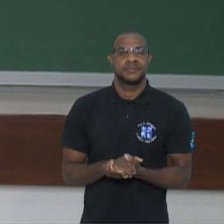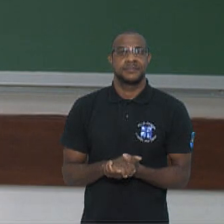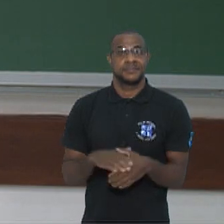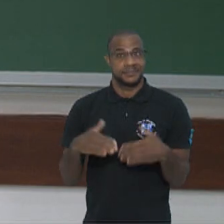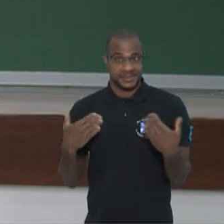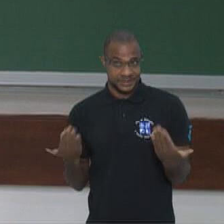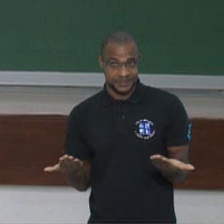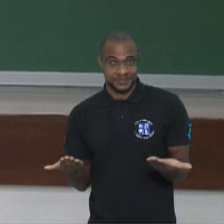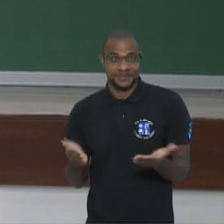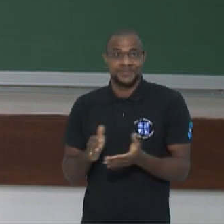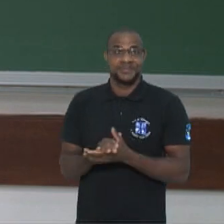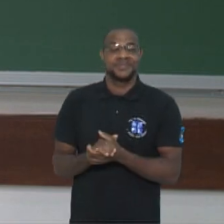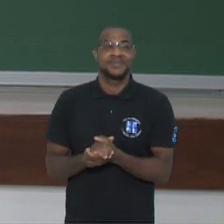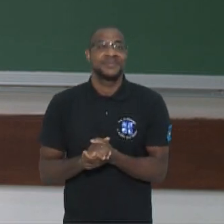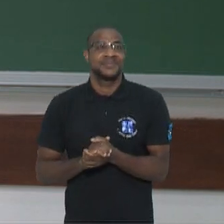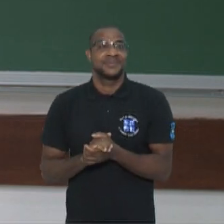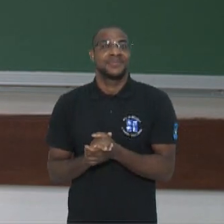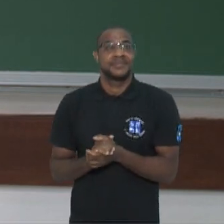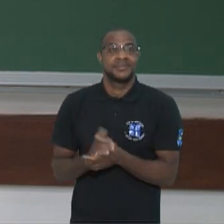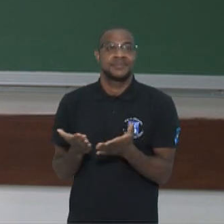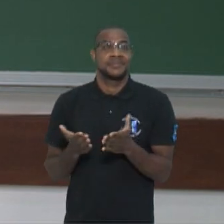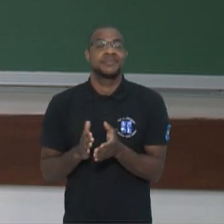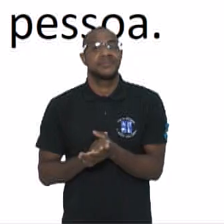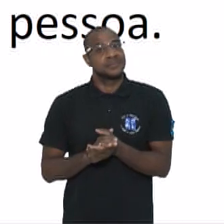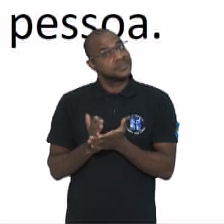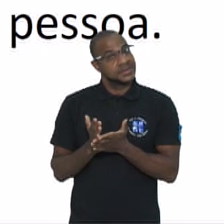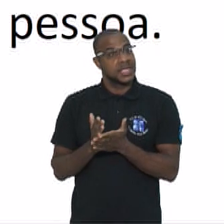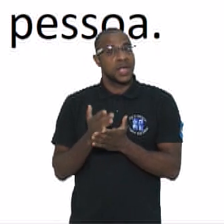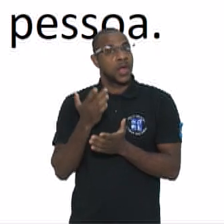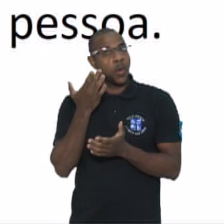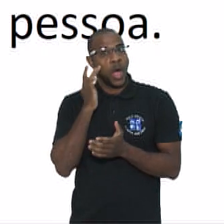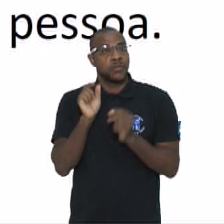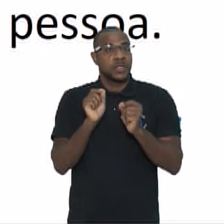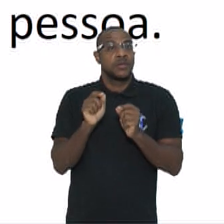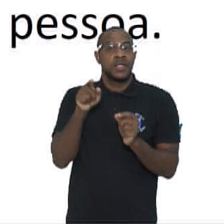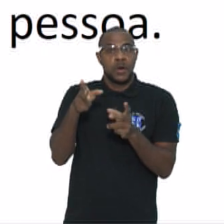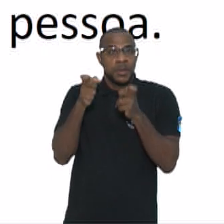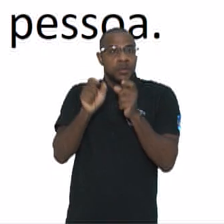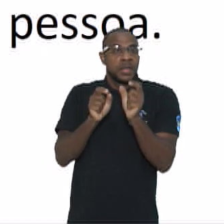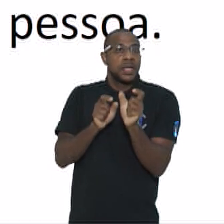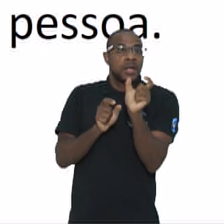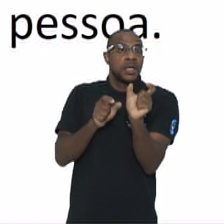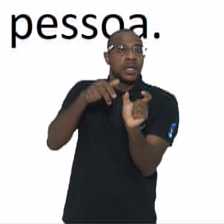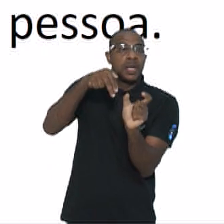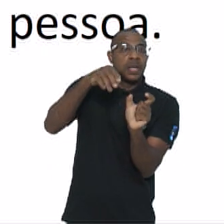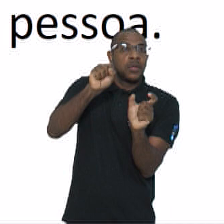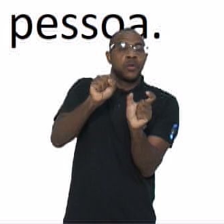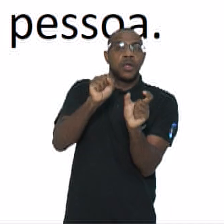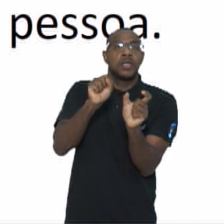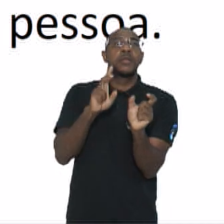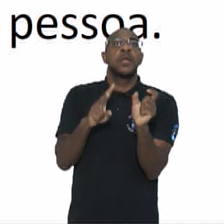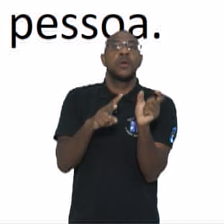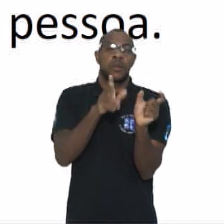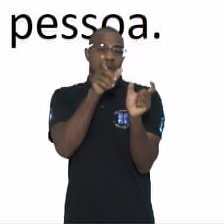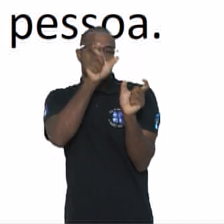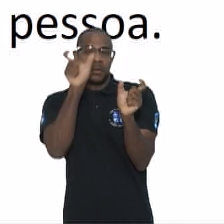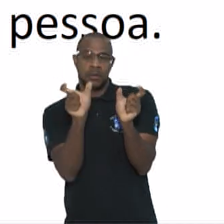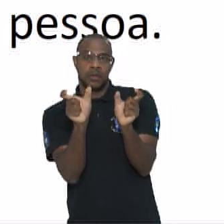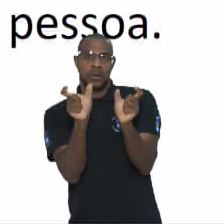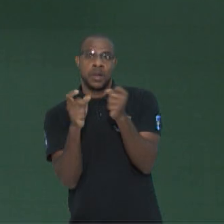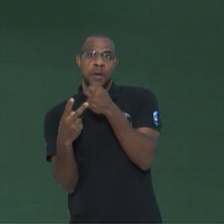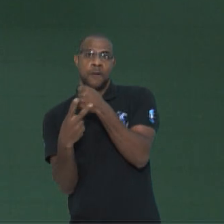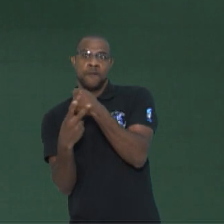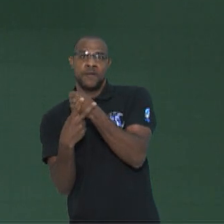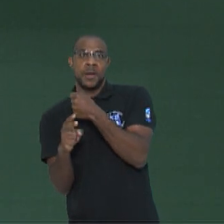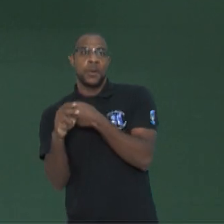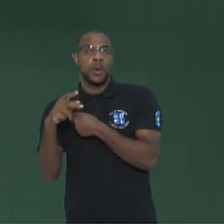Vamos lá, então? Então, provavelmente você observou a desinência do verbo poder, né? Podemos.